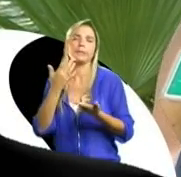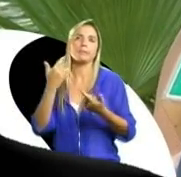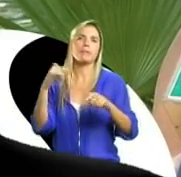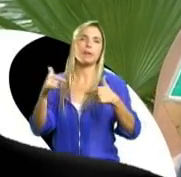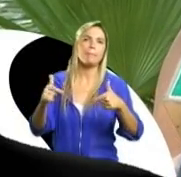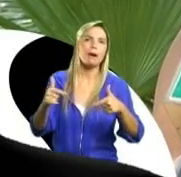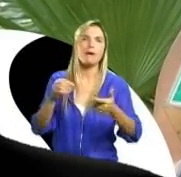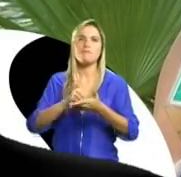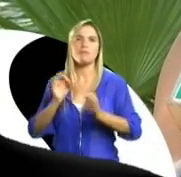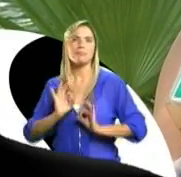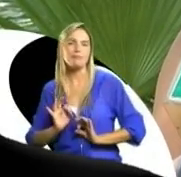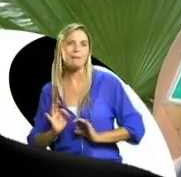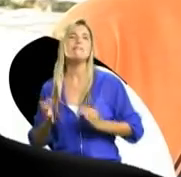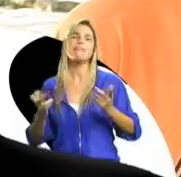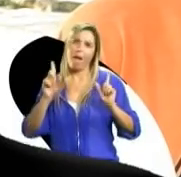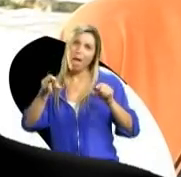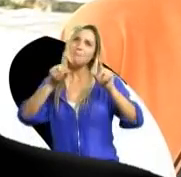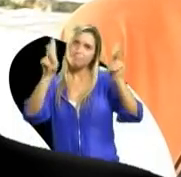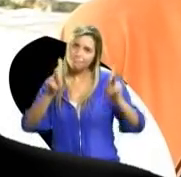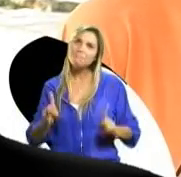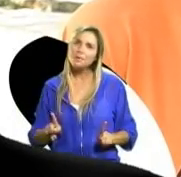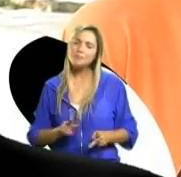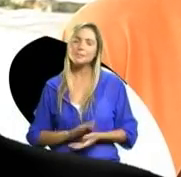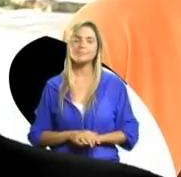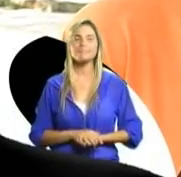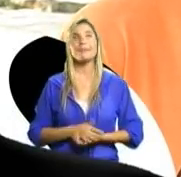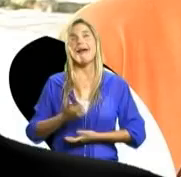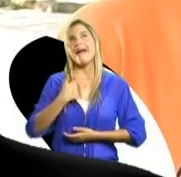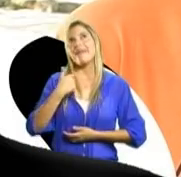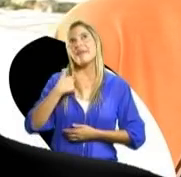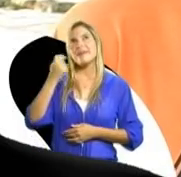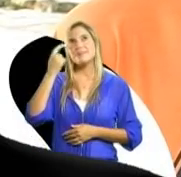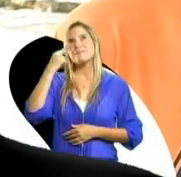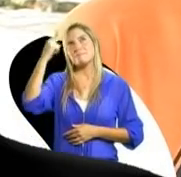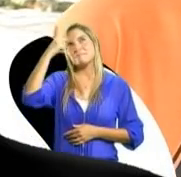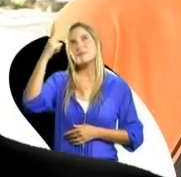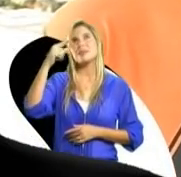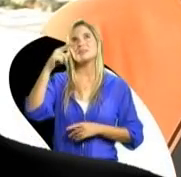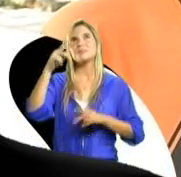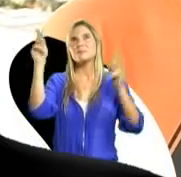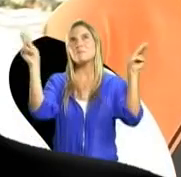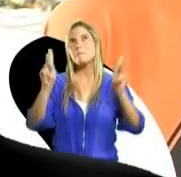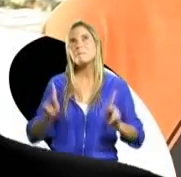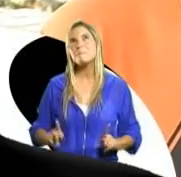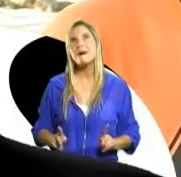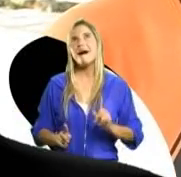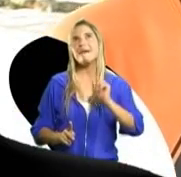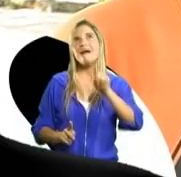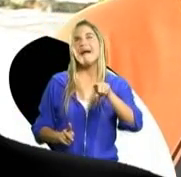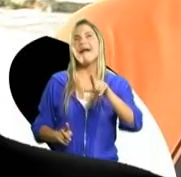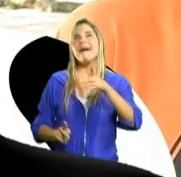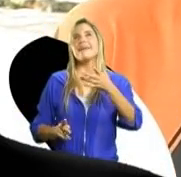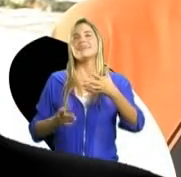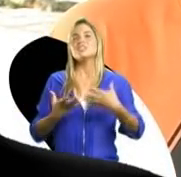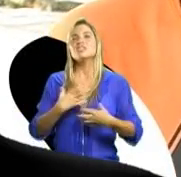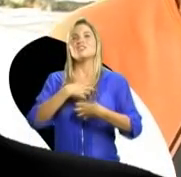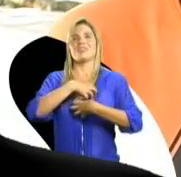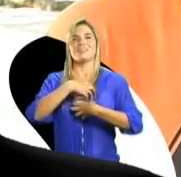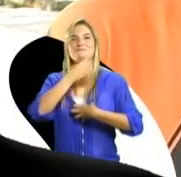gente não pode ter paz assim, né. Ah, eu falo assim, tem muita gente que não sabe usar o bom senso, aí acho